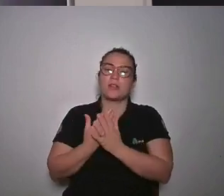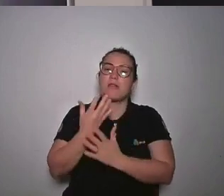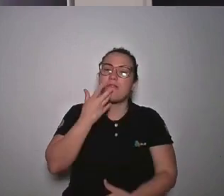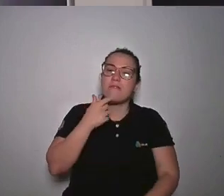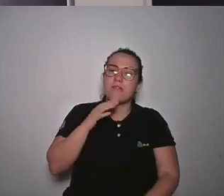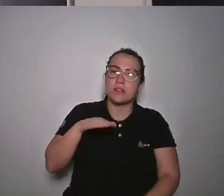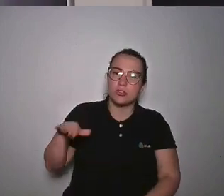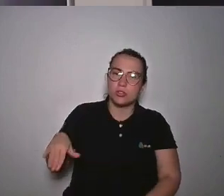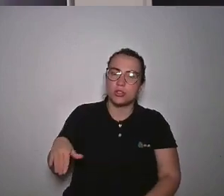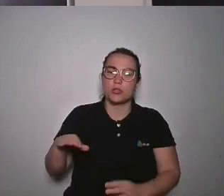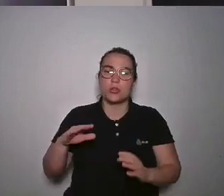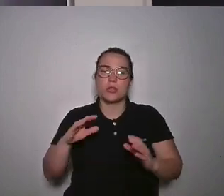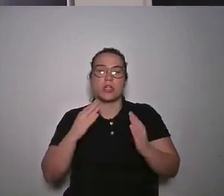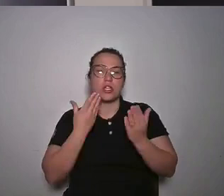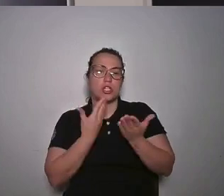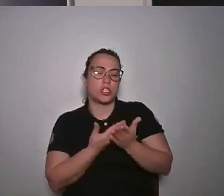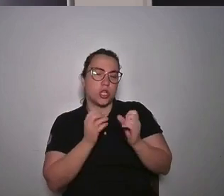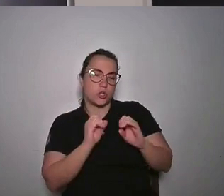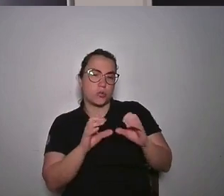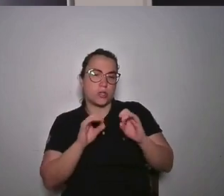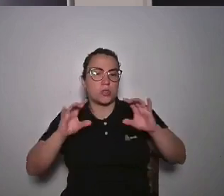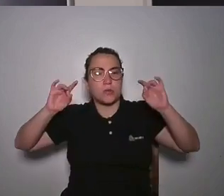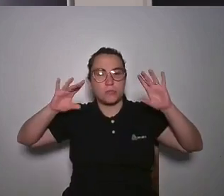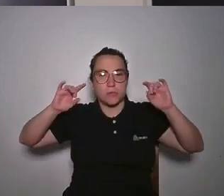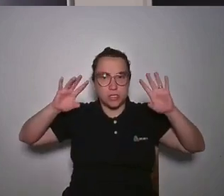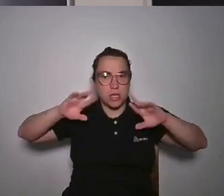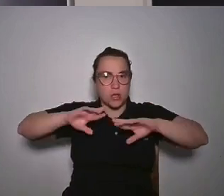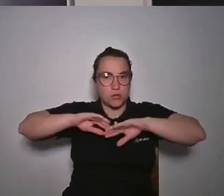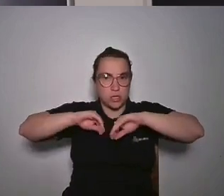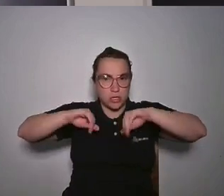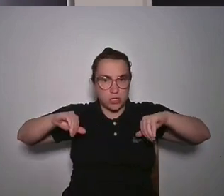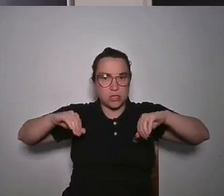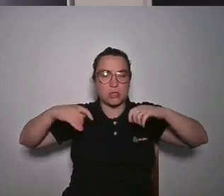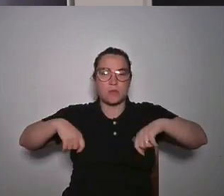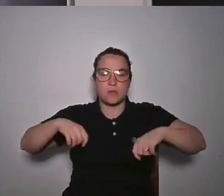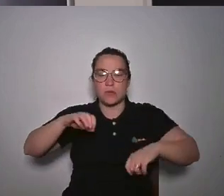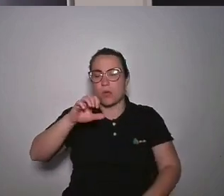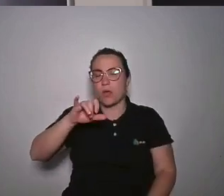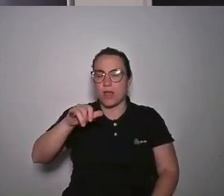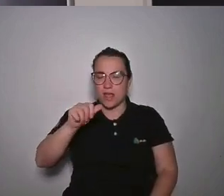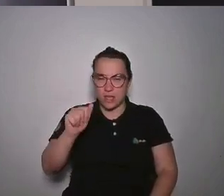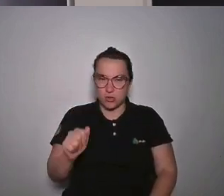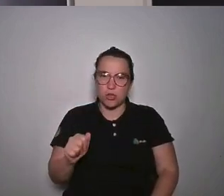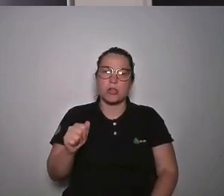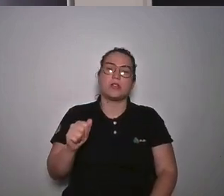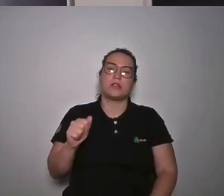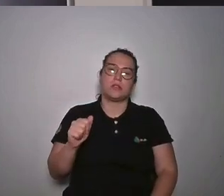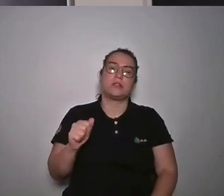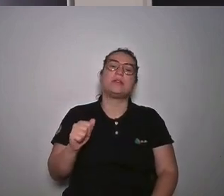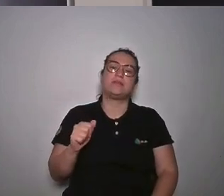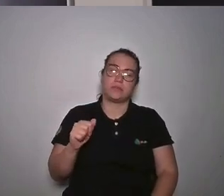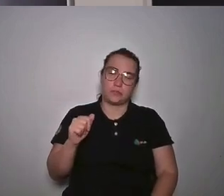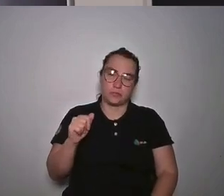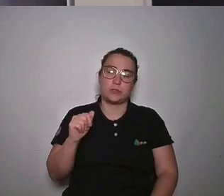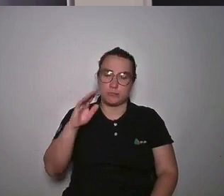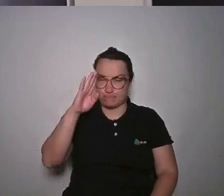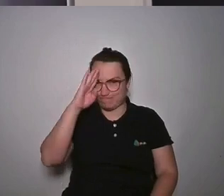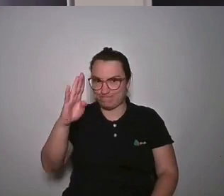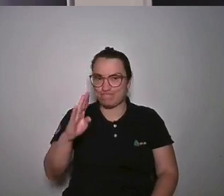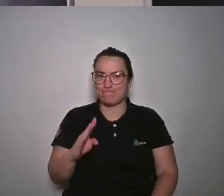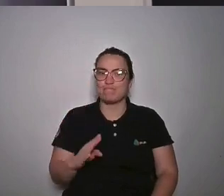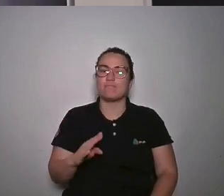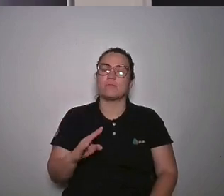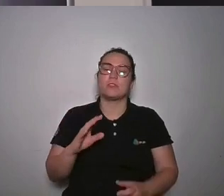educação especial, educação do EJA, educação fundamental, construção e